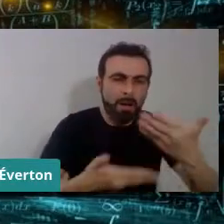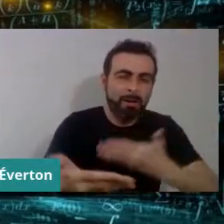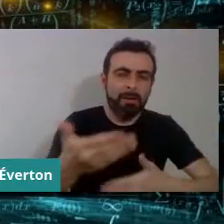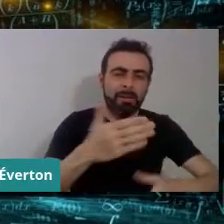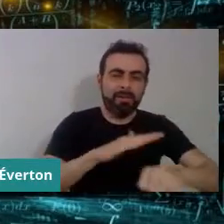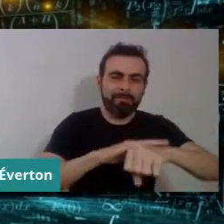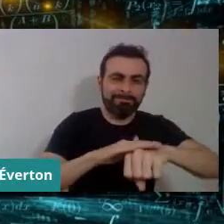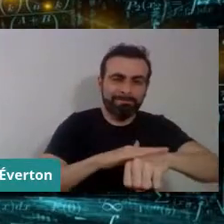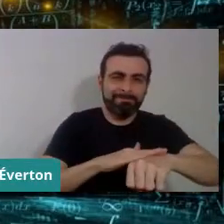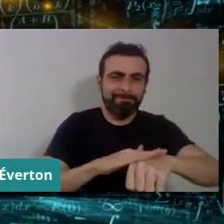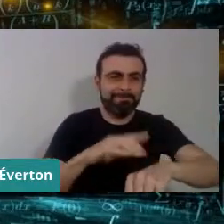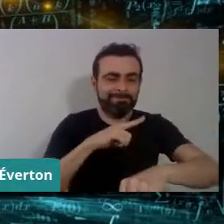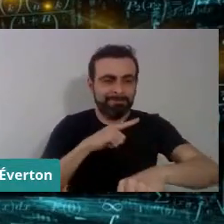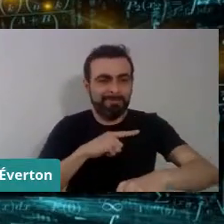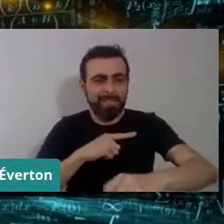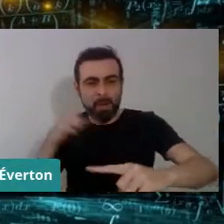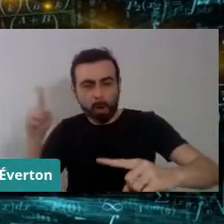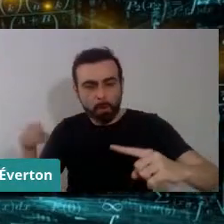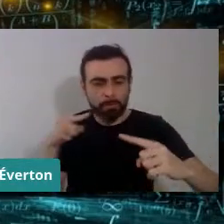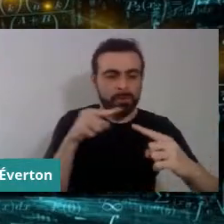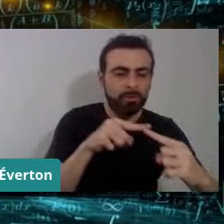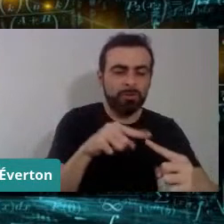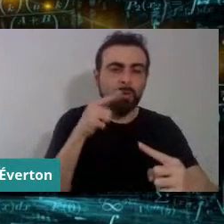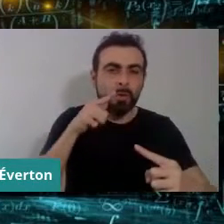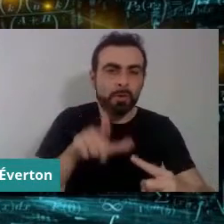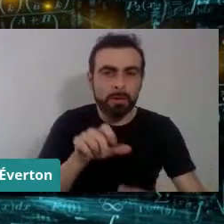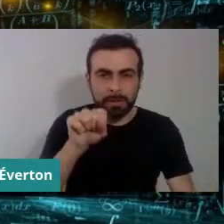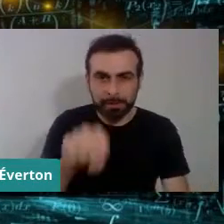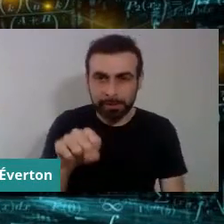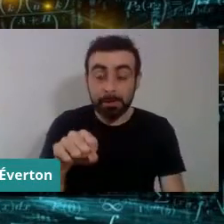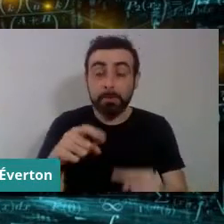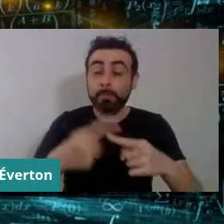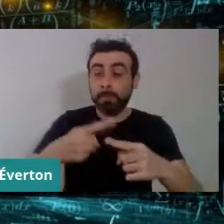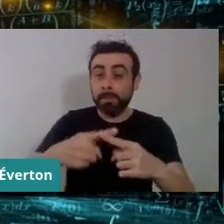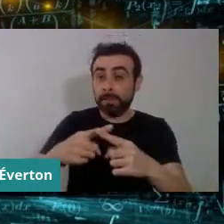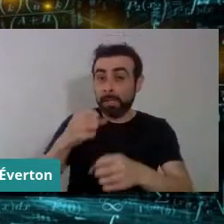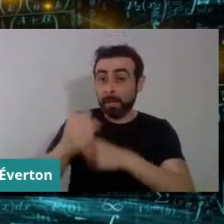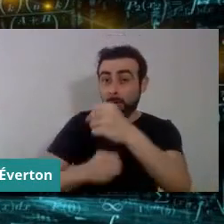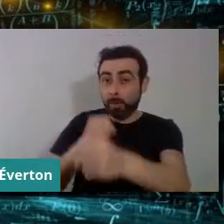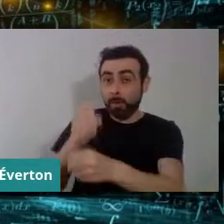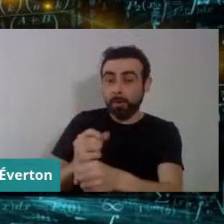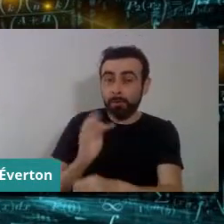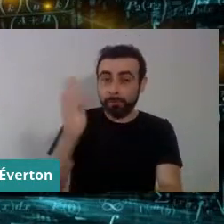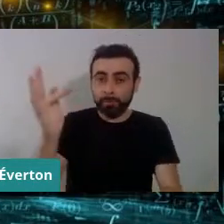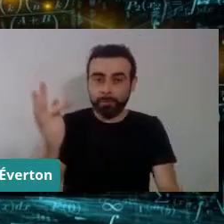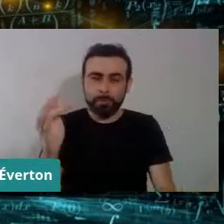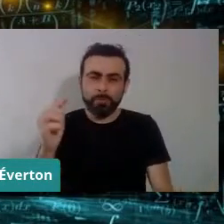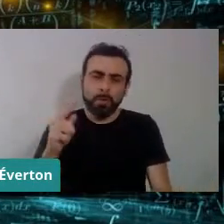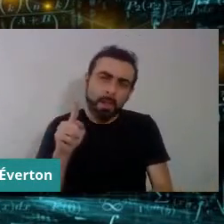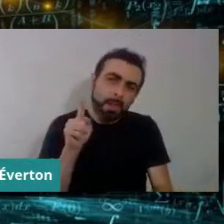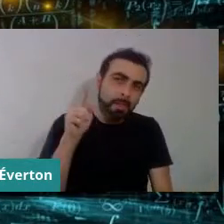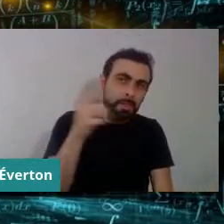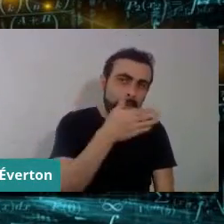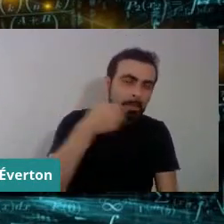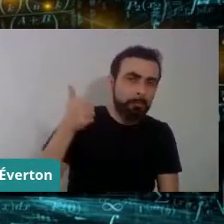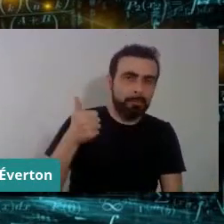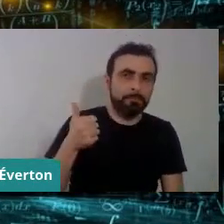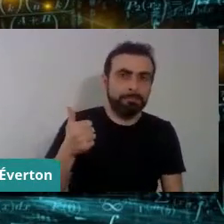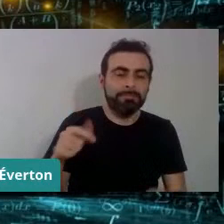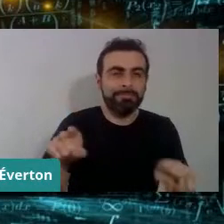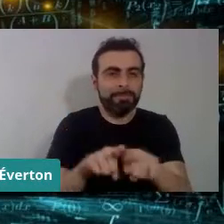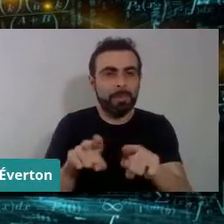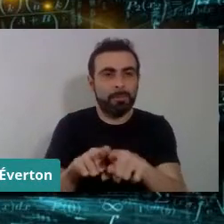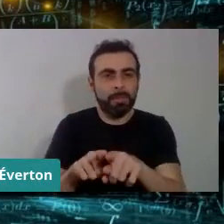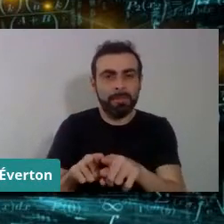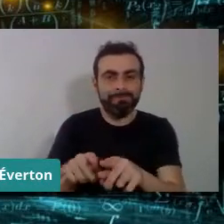nosso objetivo, que nossos próximos eventos sejam ainda melhores e a esperança